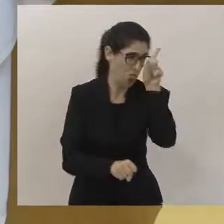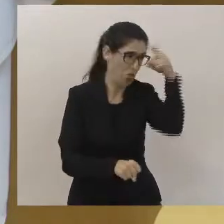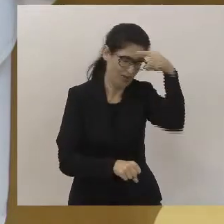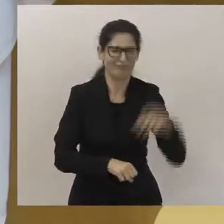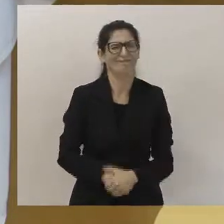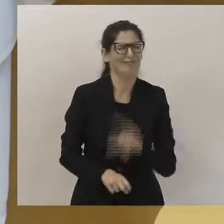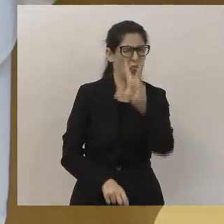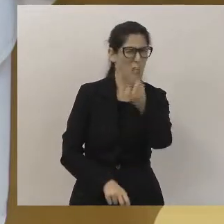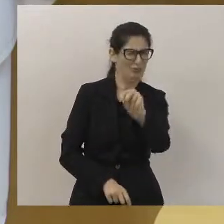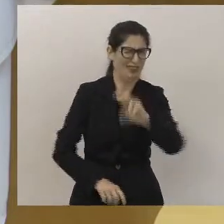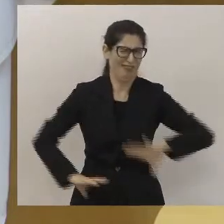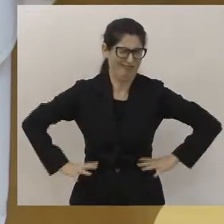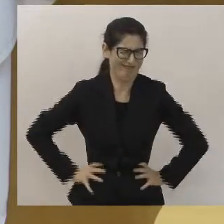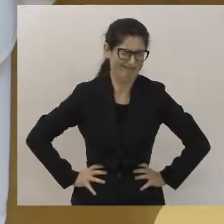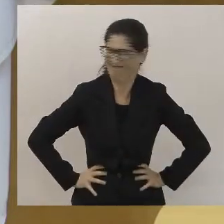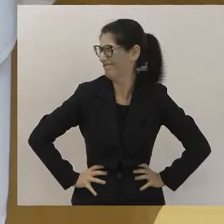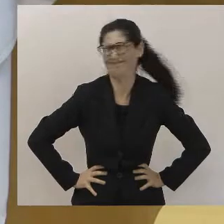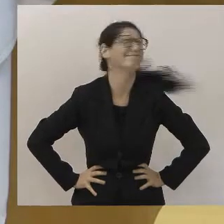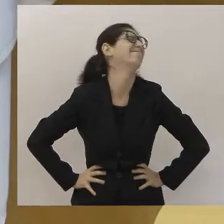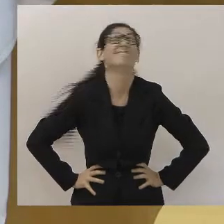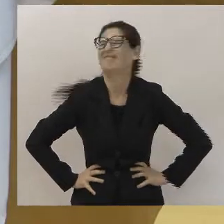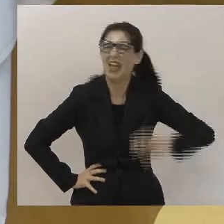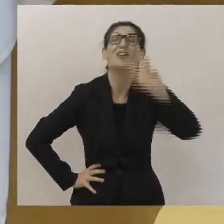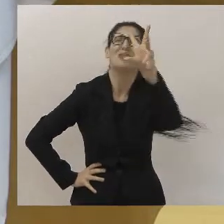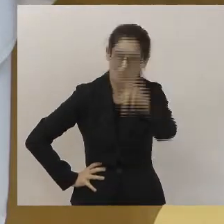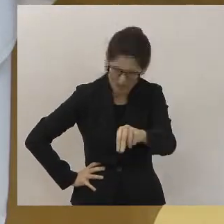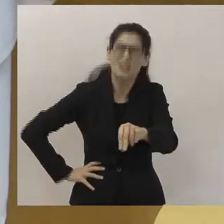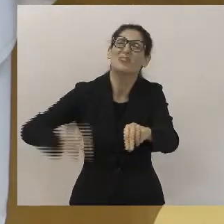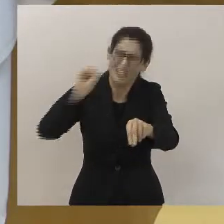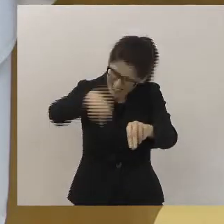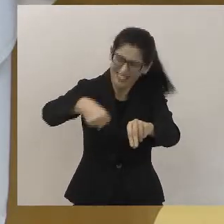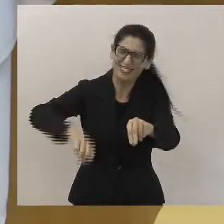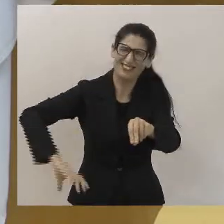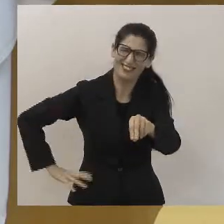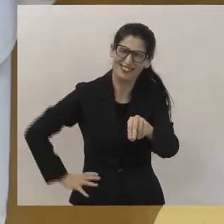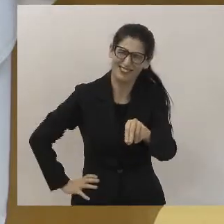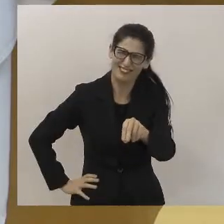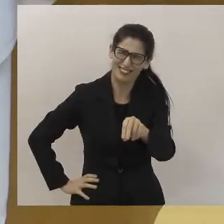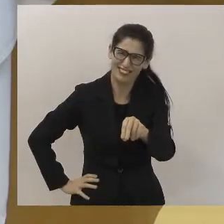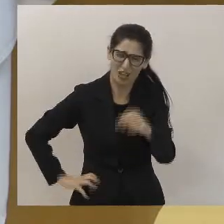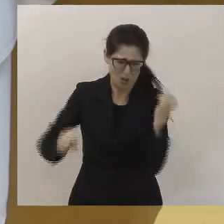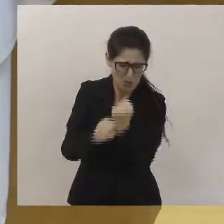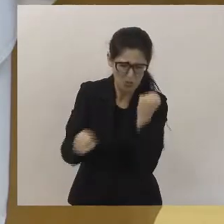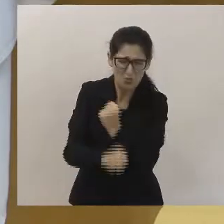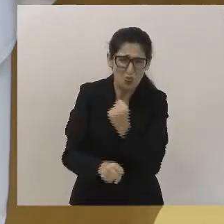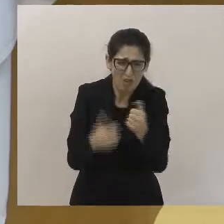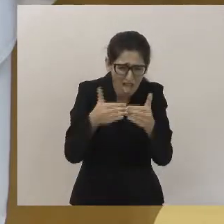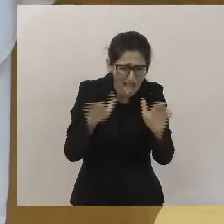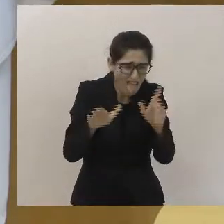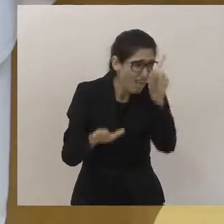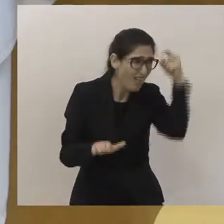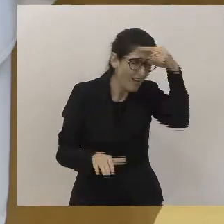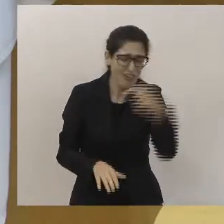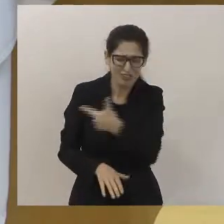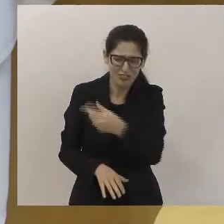carochinha dava pra contar agora o que o diz que tem um ditado o fernandes que o hábito do cachimbo entorta